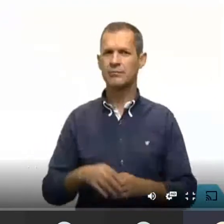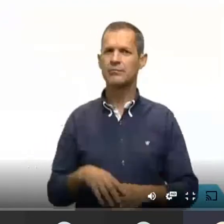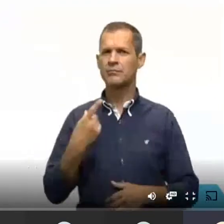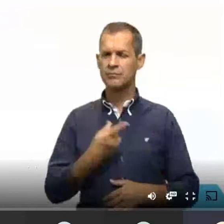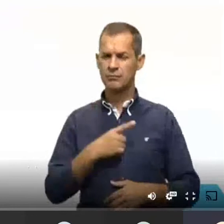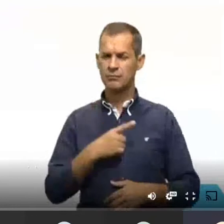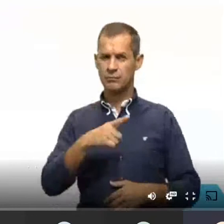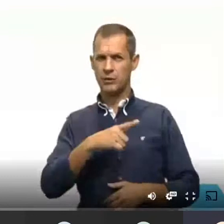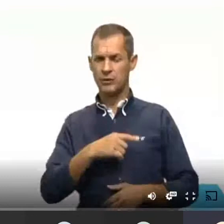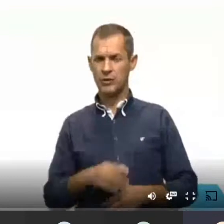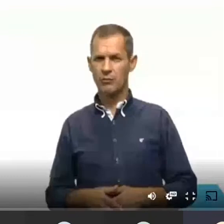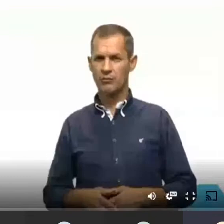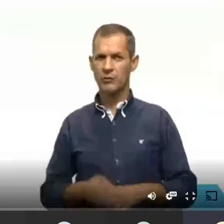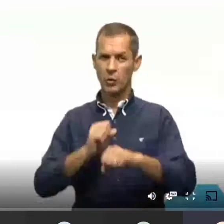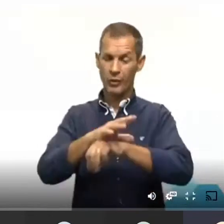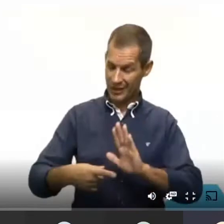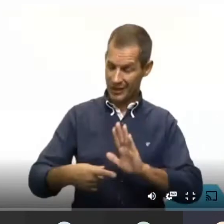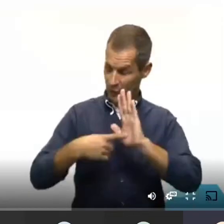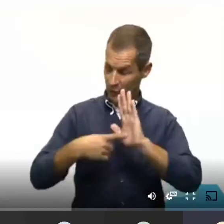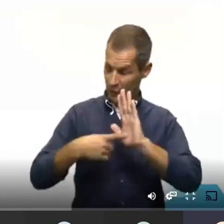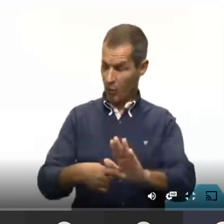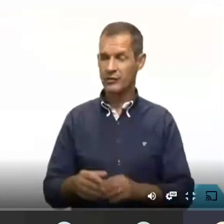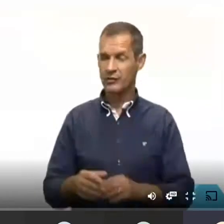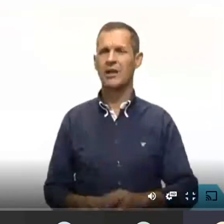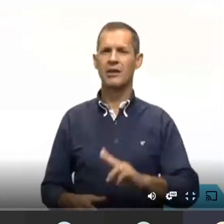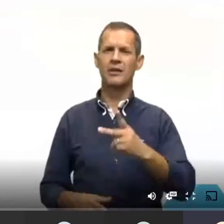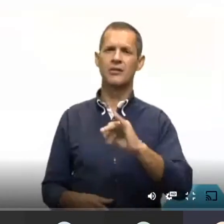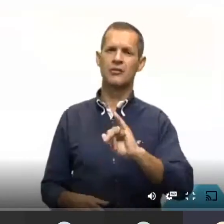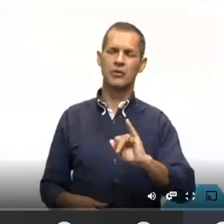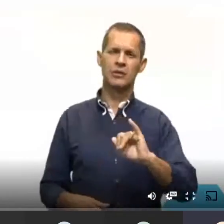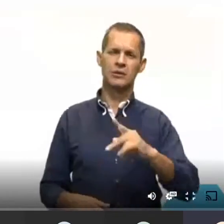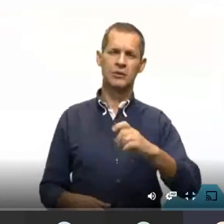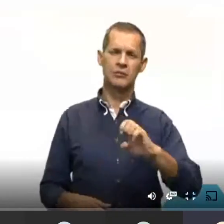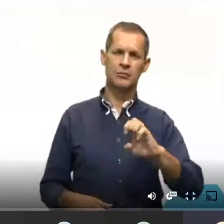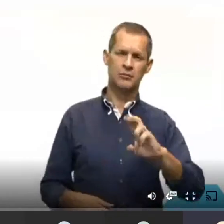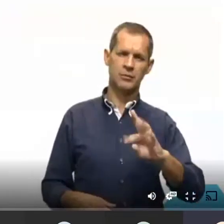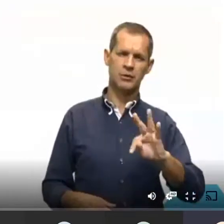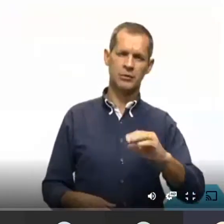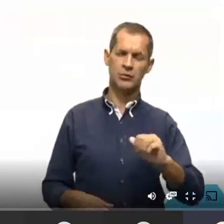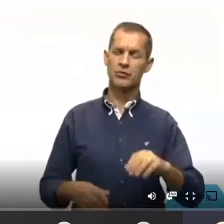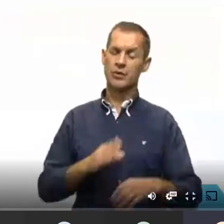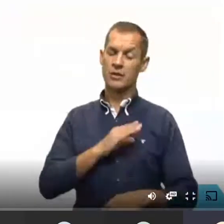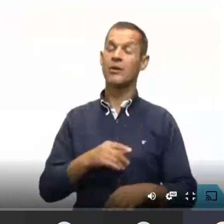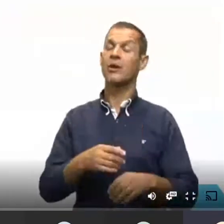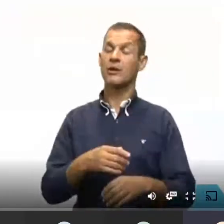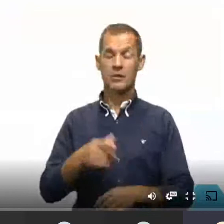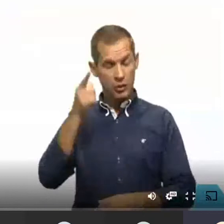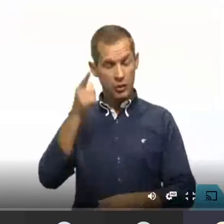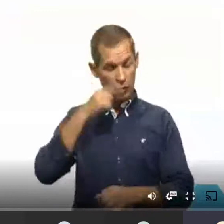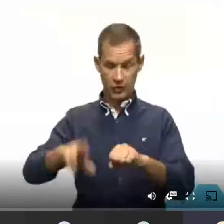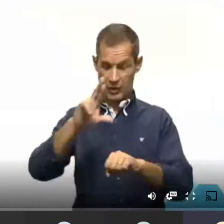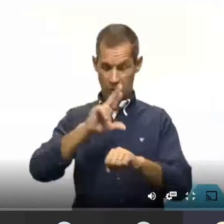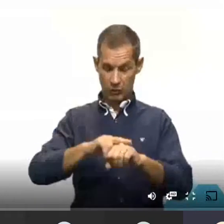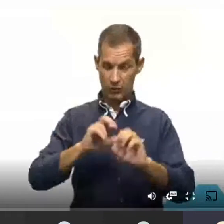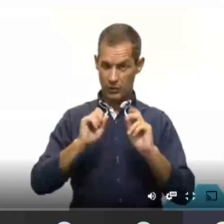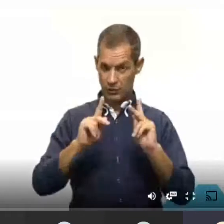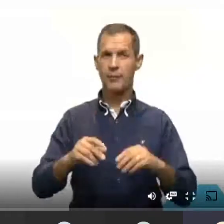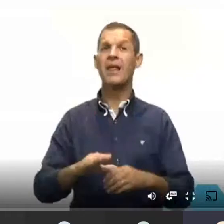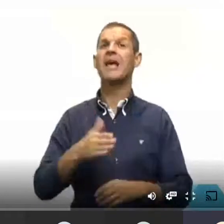caso aqui, nós vamos pegar uma lâmina que vai mostrar apenas a hipertrofia do miocárdio, que é uma área reversível, tá